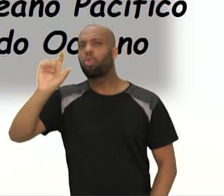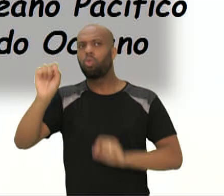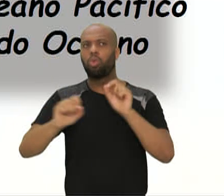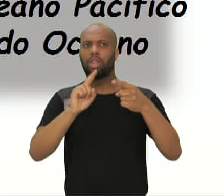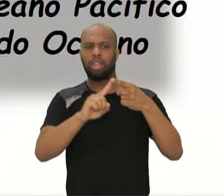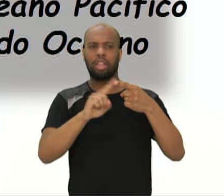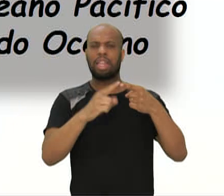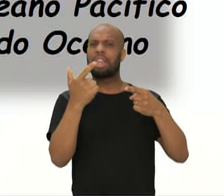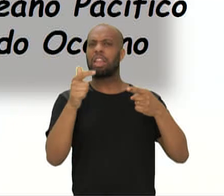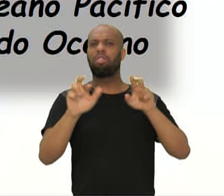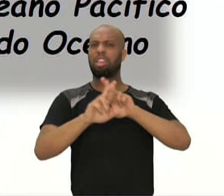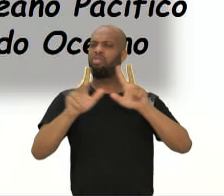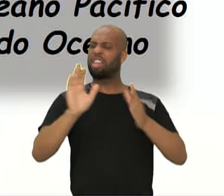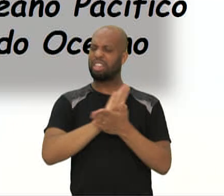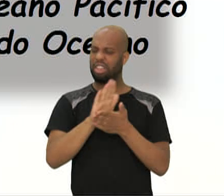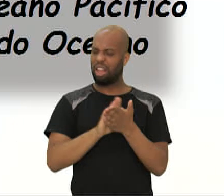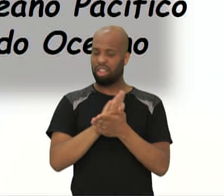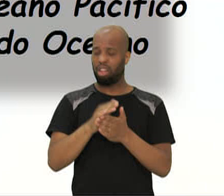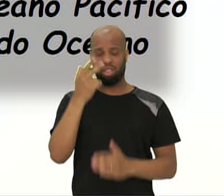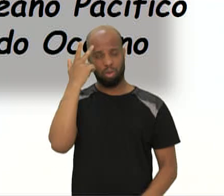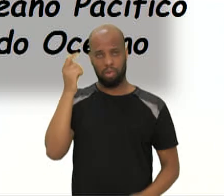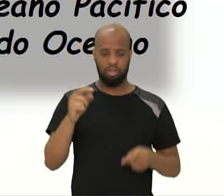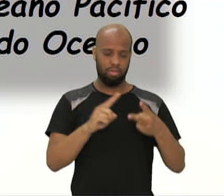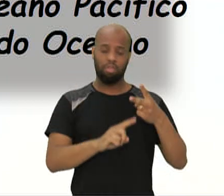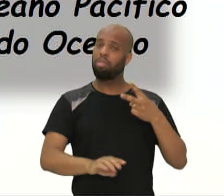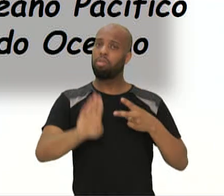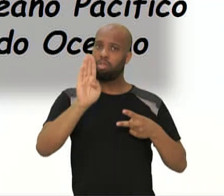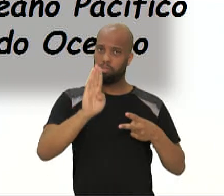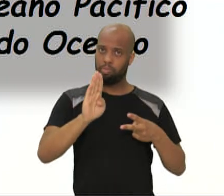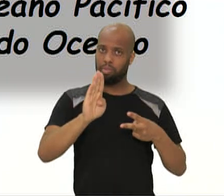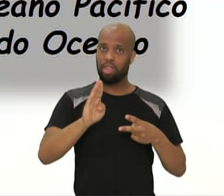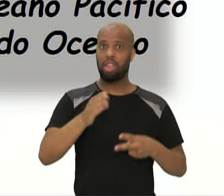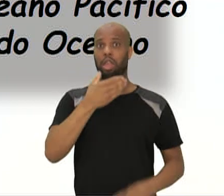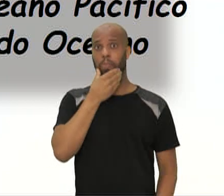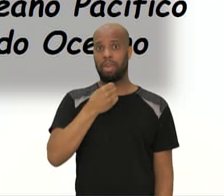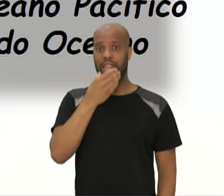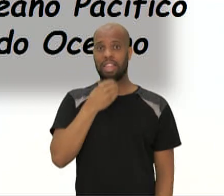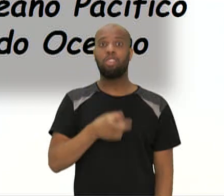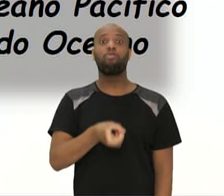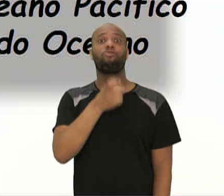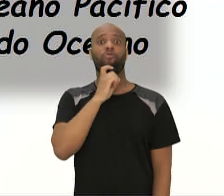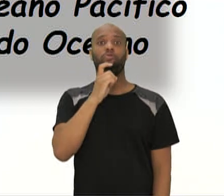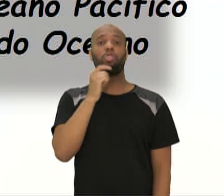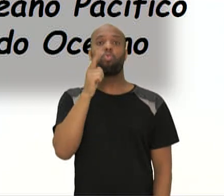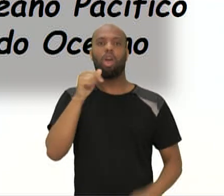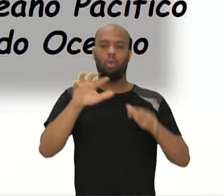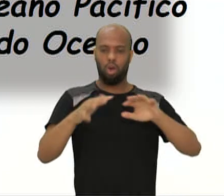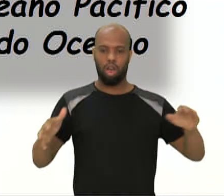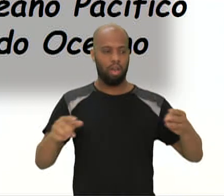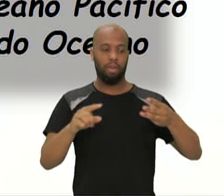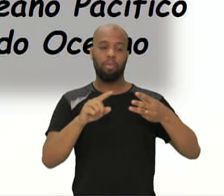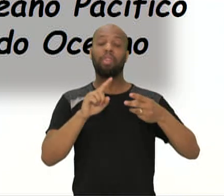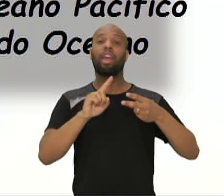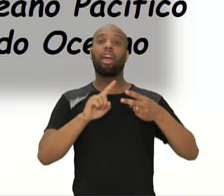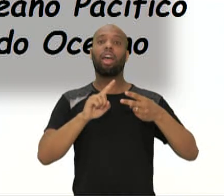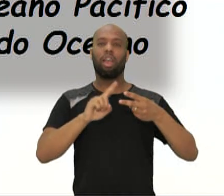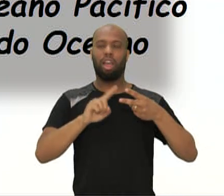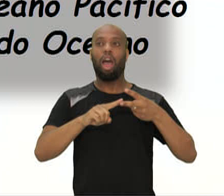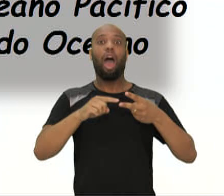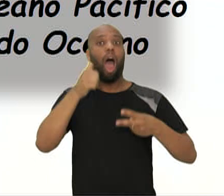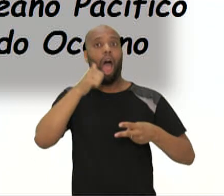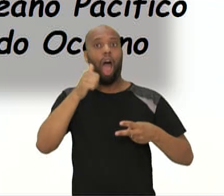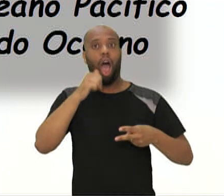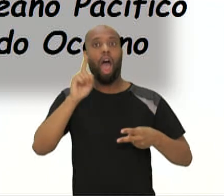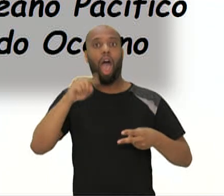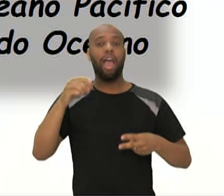Não existe diferença entre esses dois fenômenos. B. El Niño é o resfriamento das águas do Oceano Pacífico e Laninha é o aquecimento